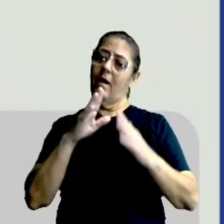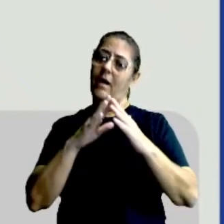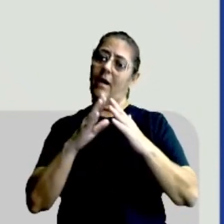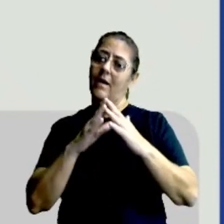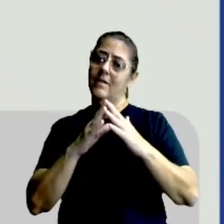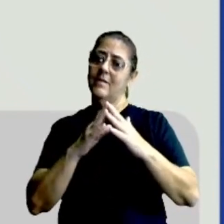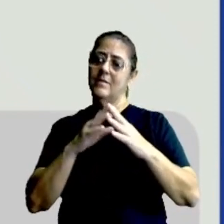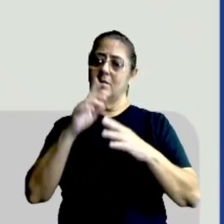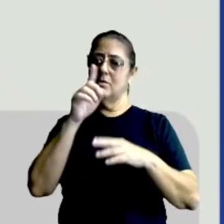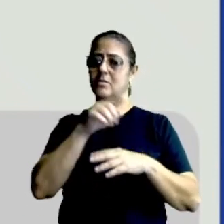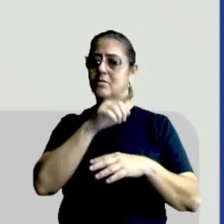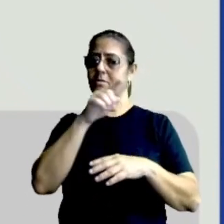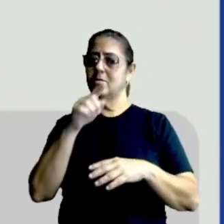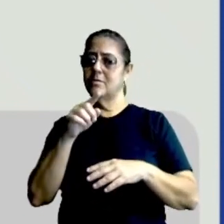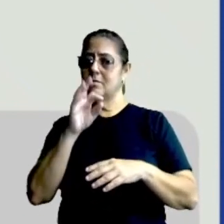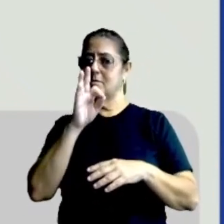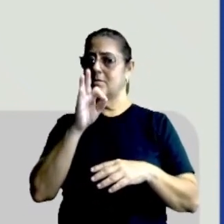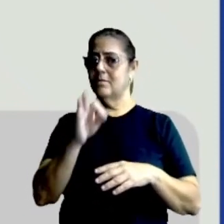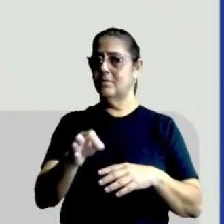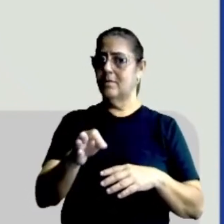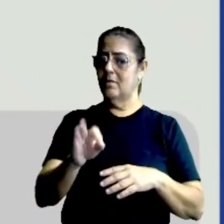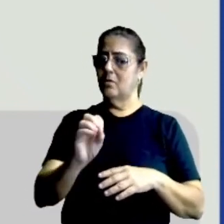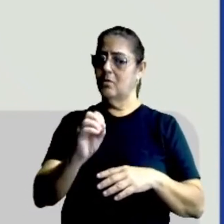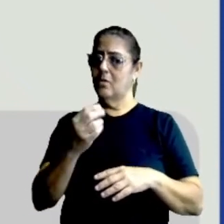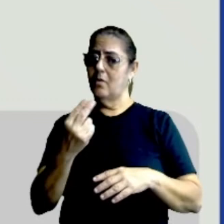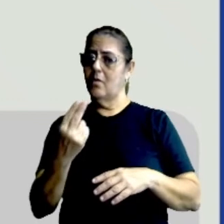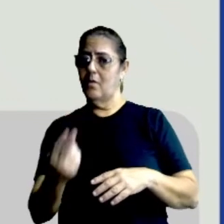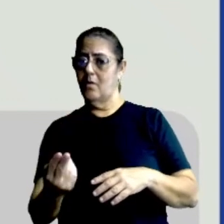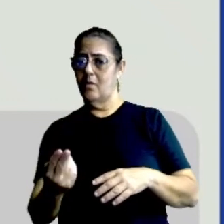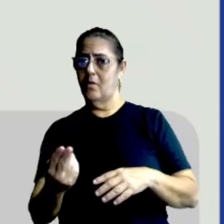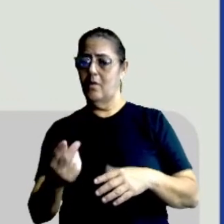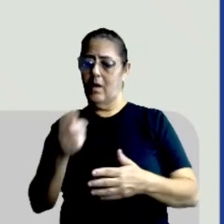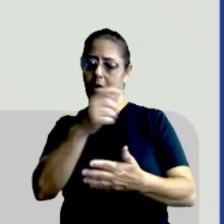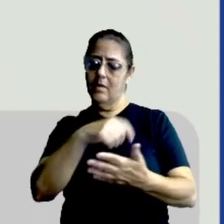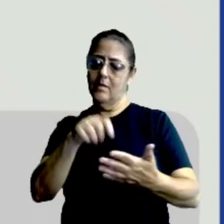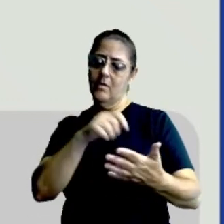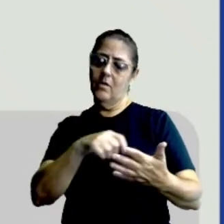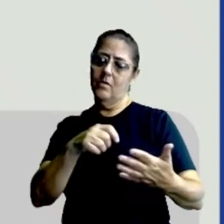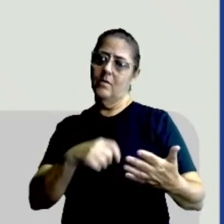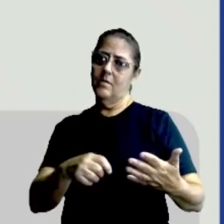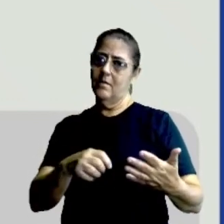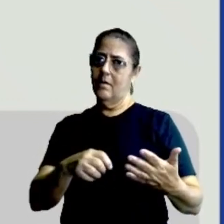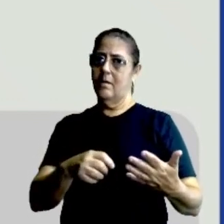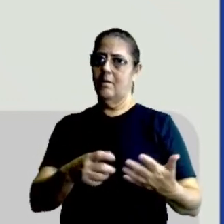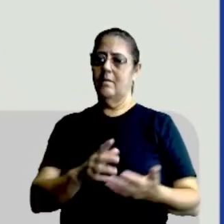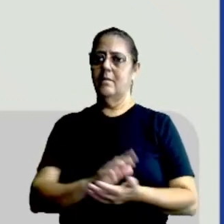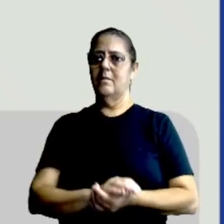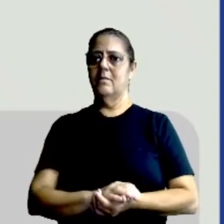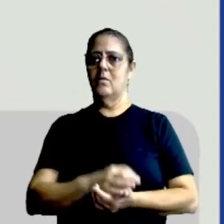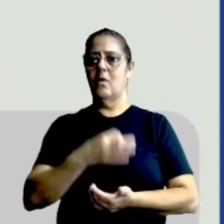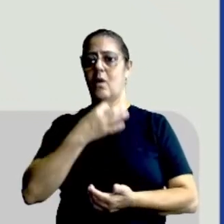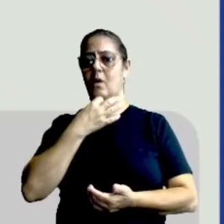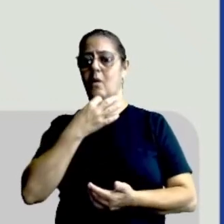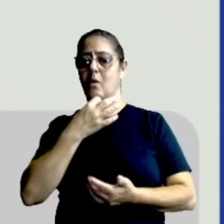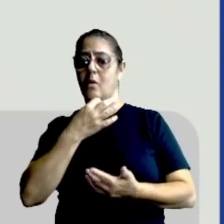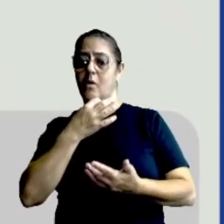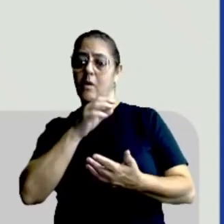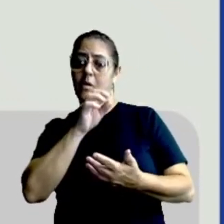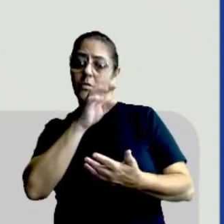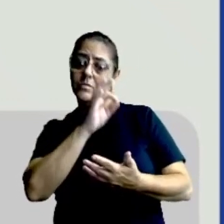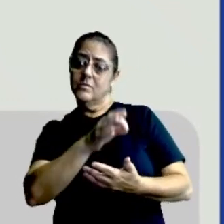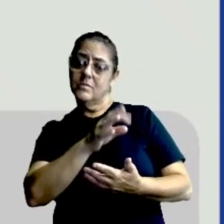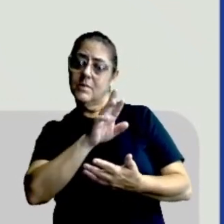colocar um X aí na opção certa ou fazer uma anotação exatamente com a opção certa